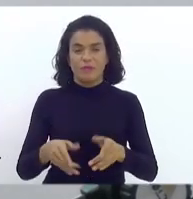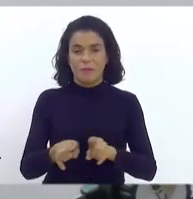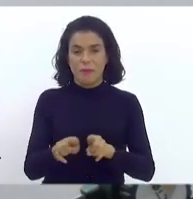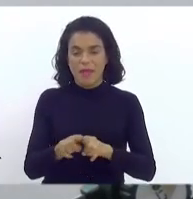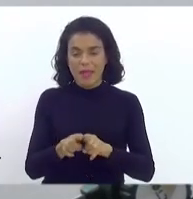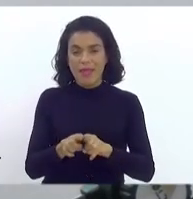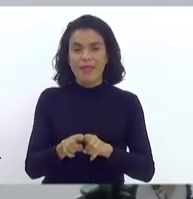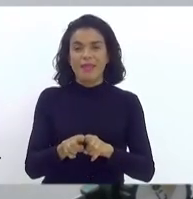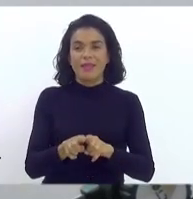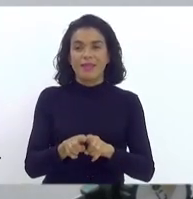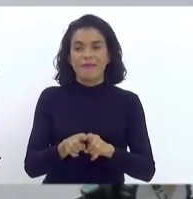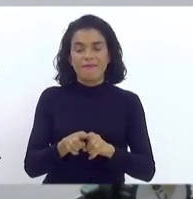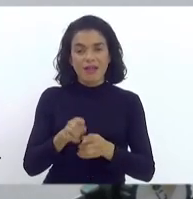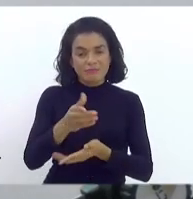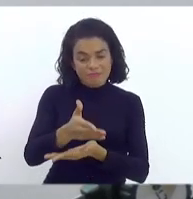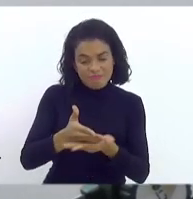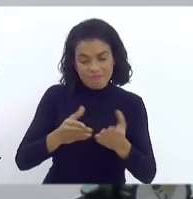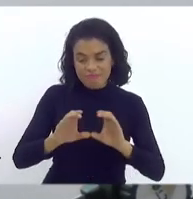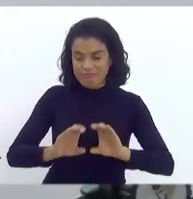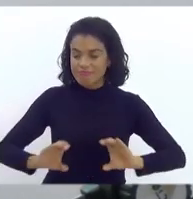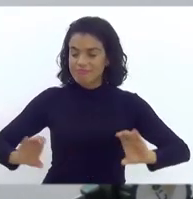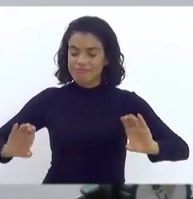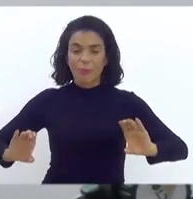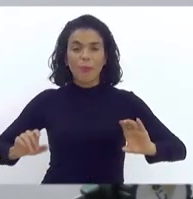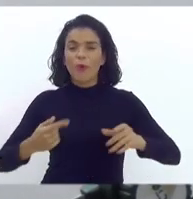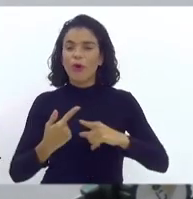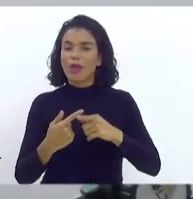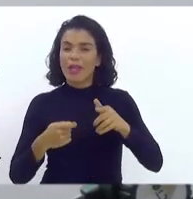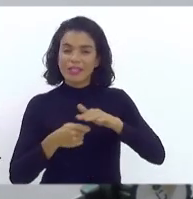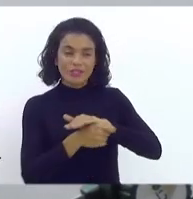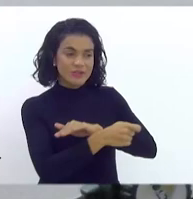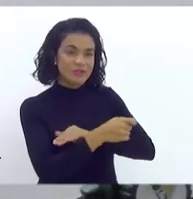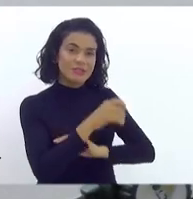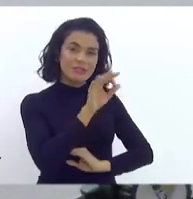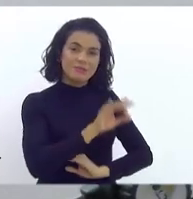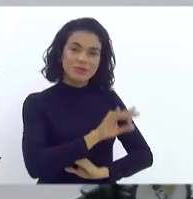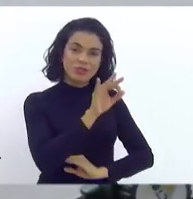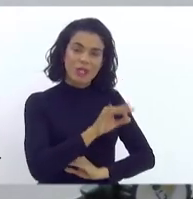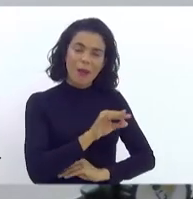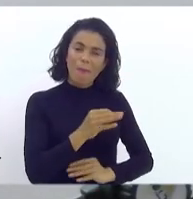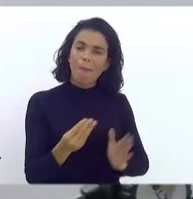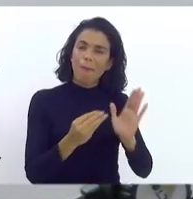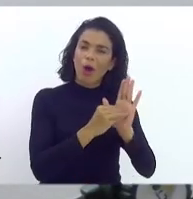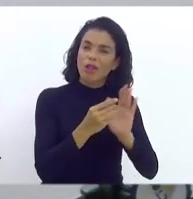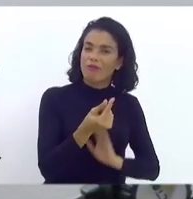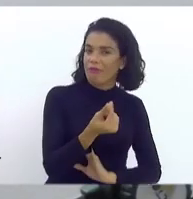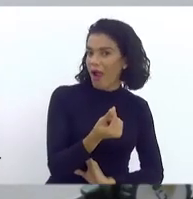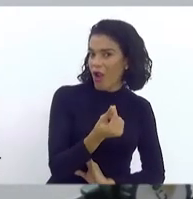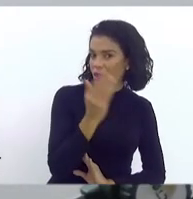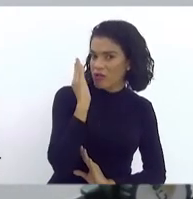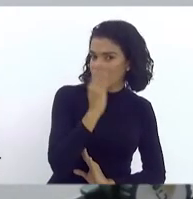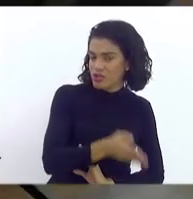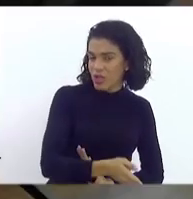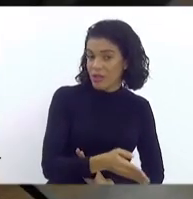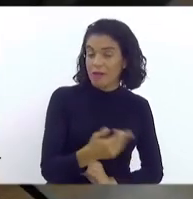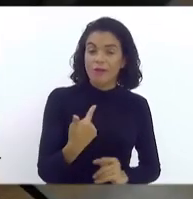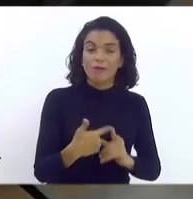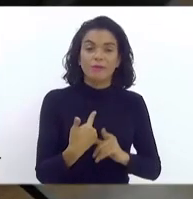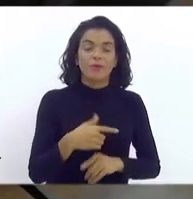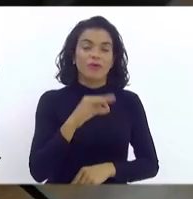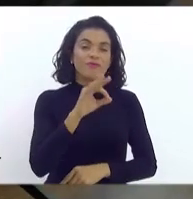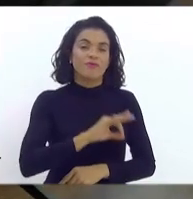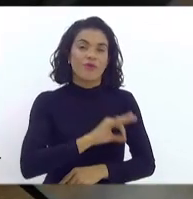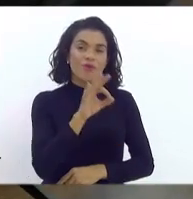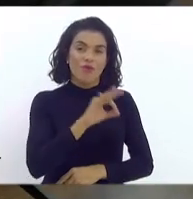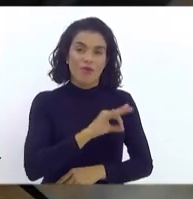faz essa divisão, por que vocês não colocam esse investimento por porcentagem e colocam por valores? É porque a porcentagem ela tem que estar